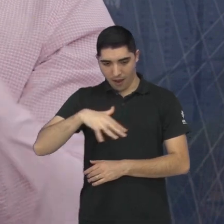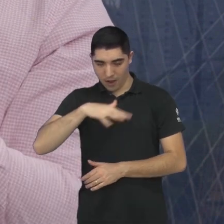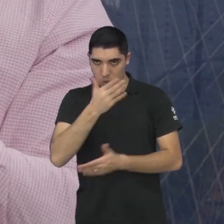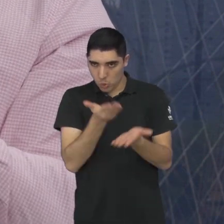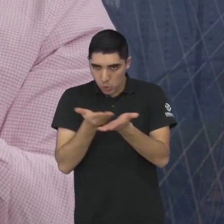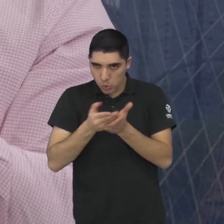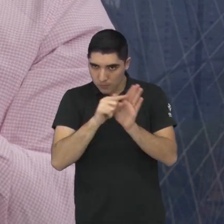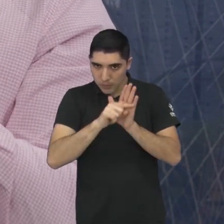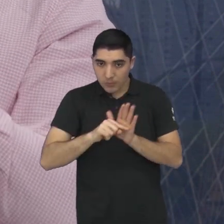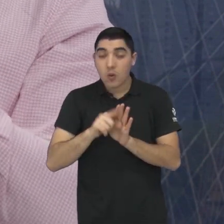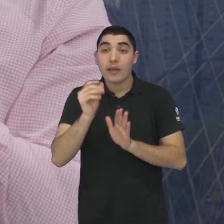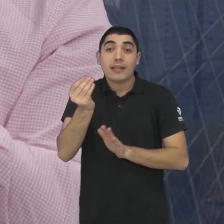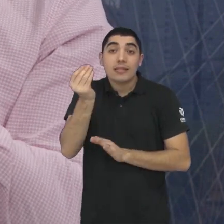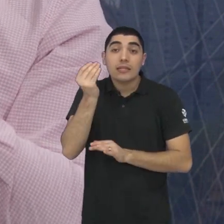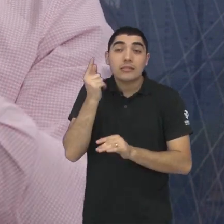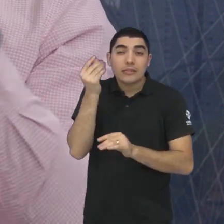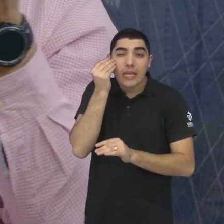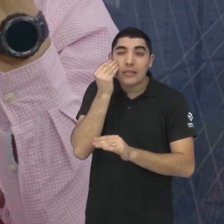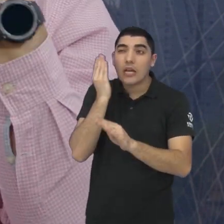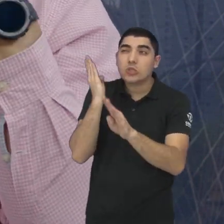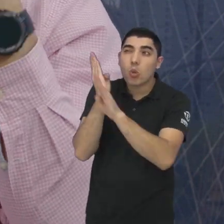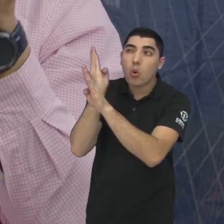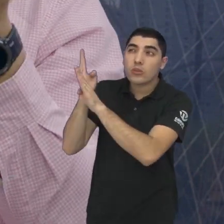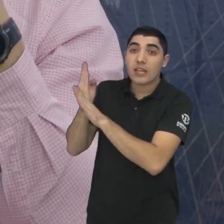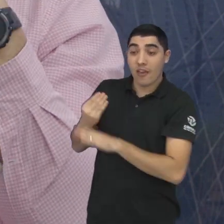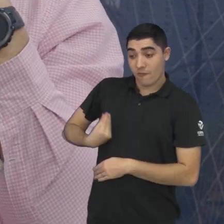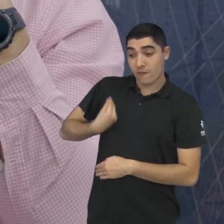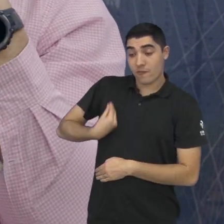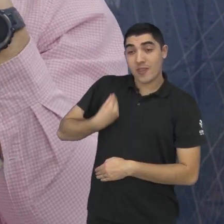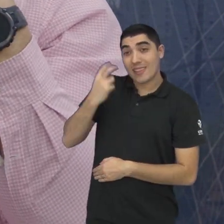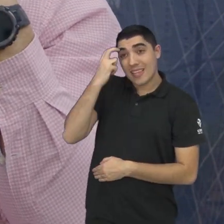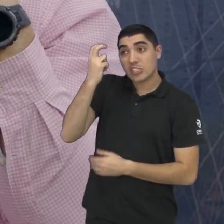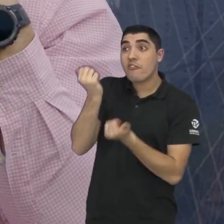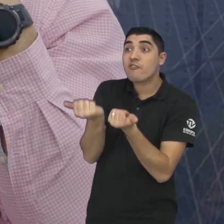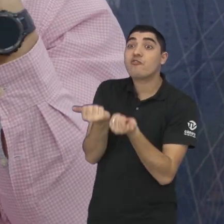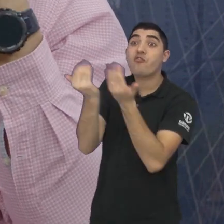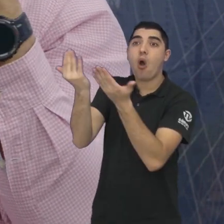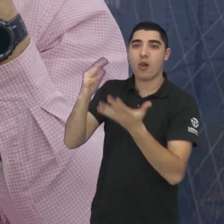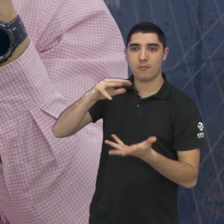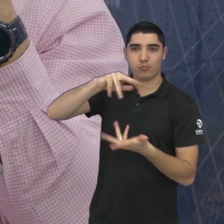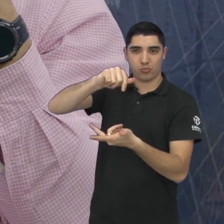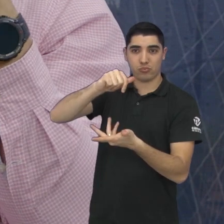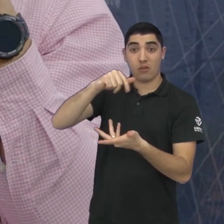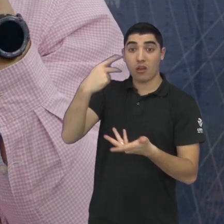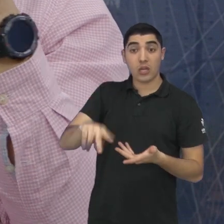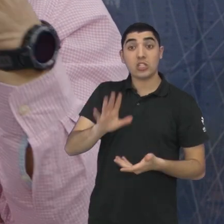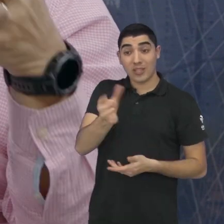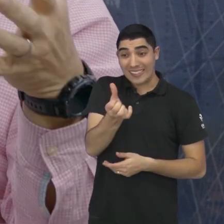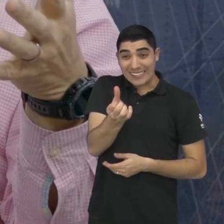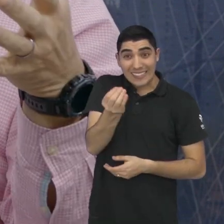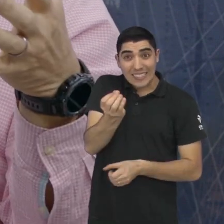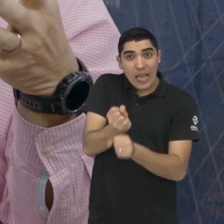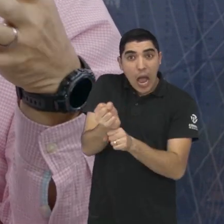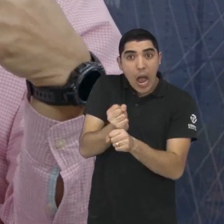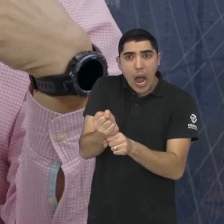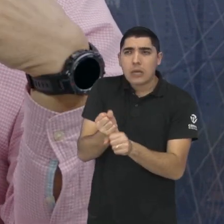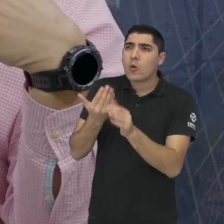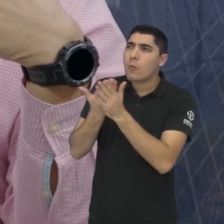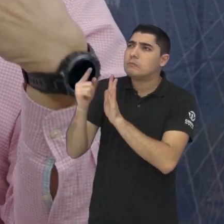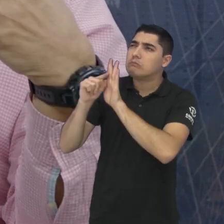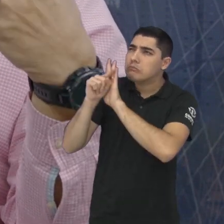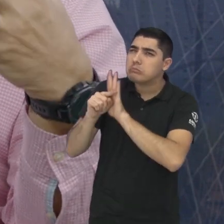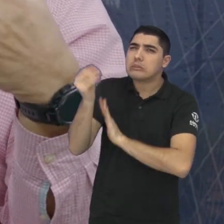área nesse assunto, é identificar sinais inteligentes de fora da Terra. Isso não aconteceu ainda. Em mais de 60 anos de busca, a gente